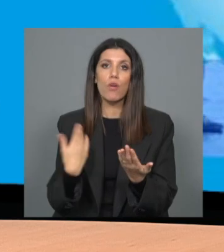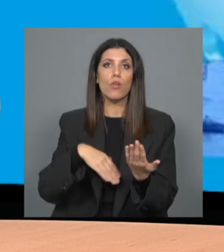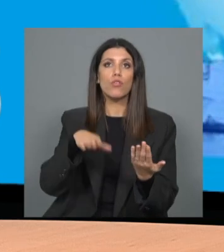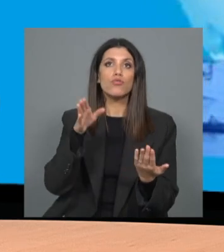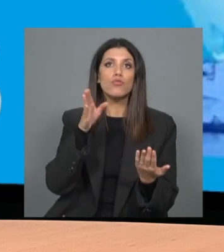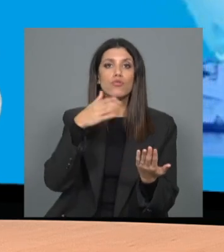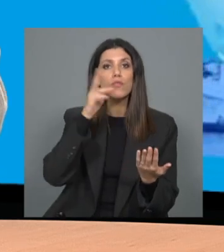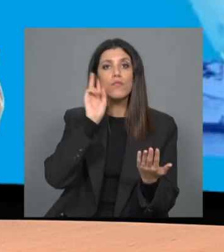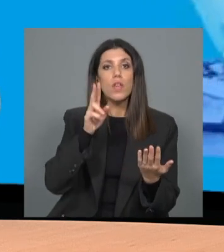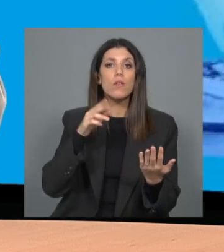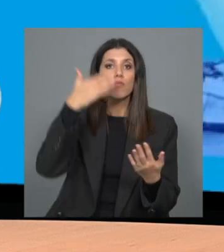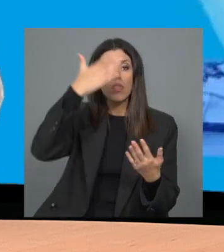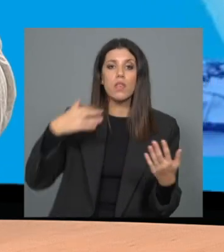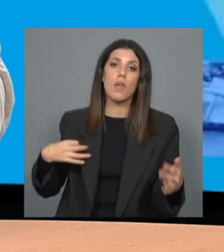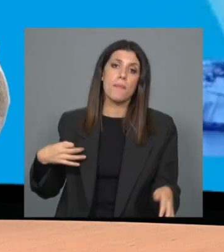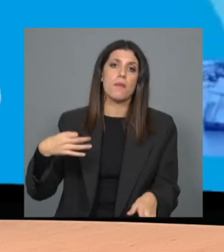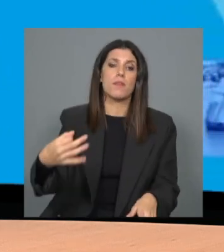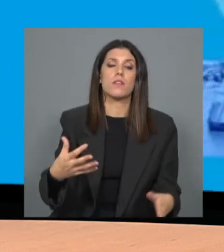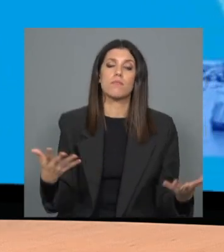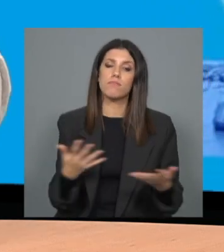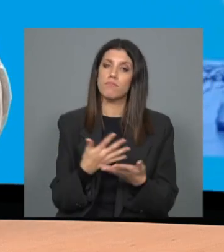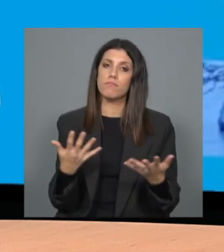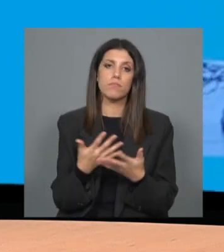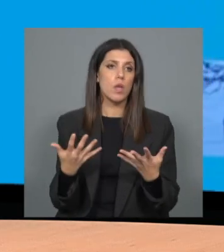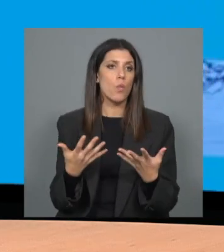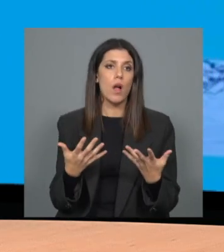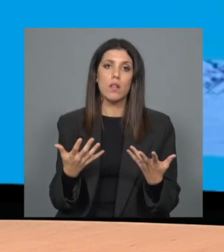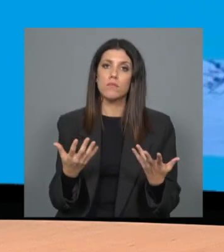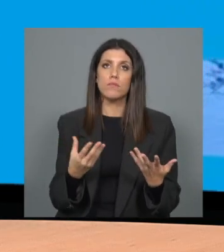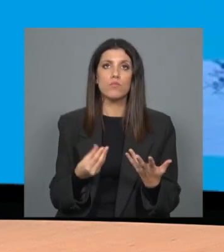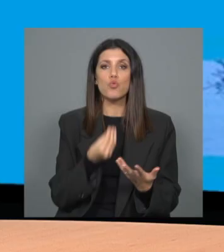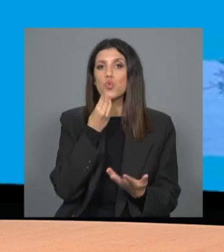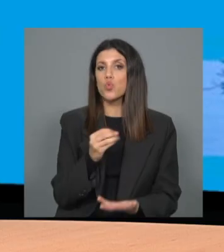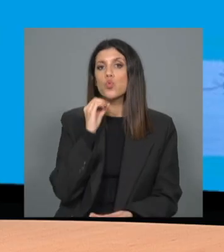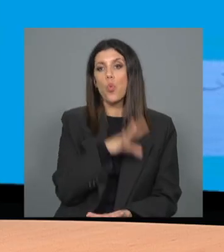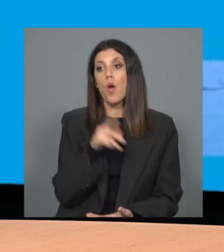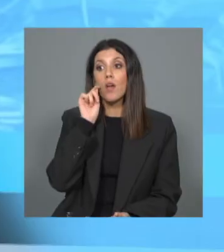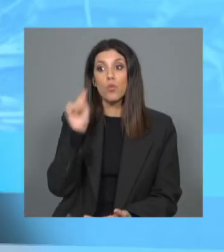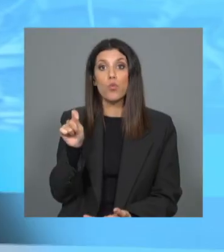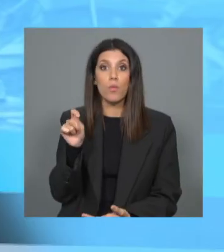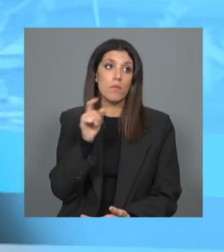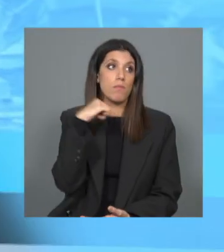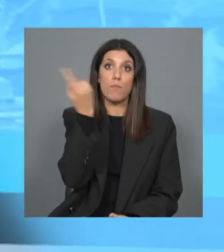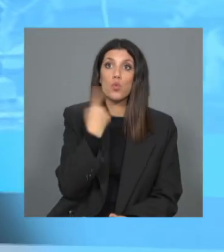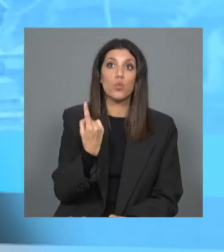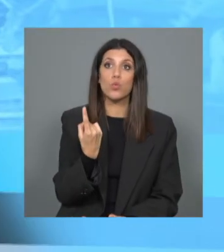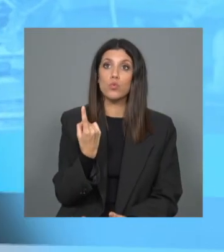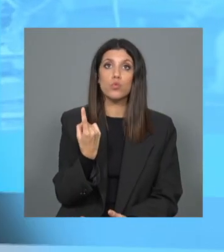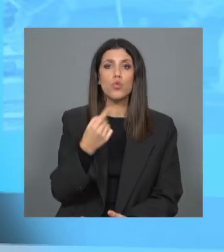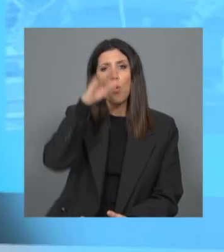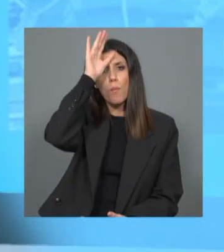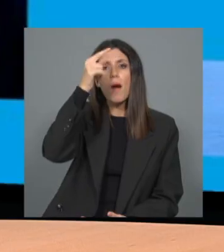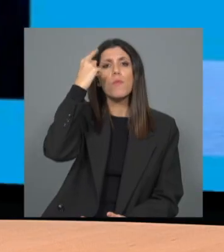vendo é insuportável para todos nós e, sobretudo, para a população ucraniana, que as coisas se mantenham como estão. O Papa tem muita consciência